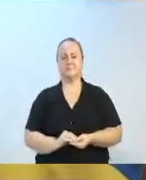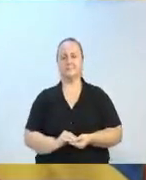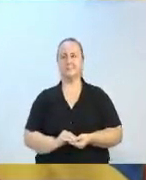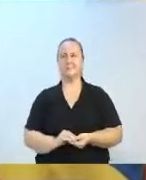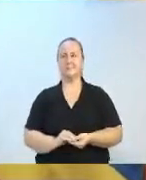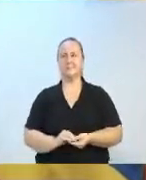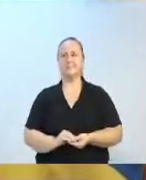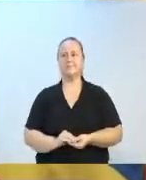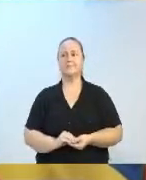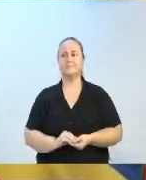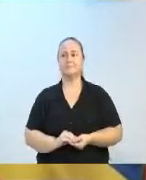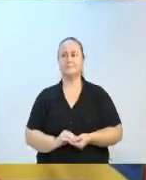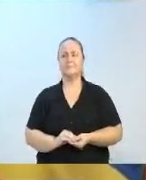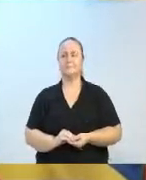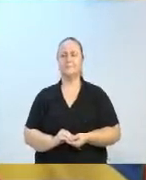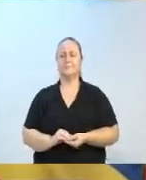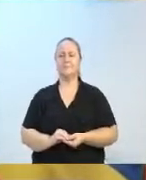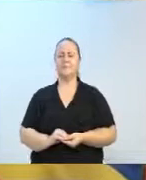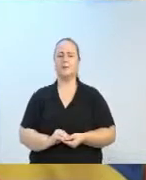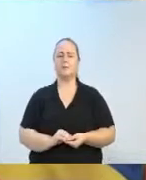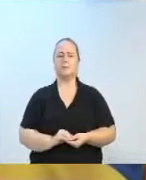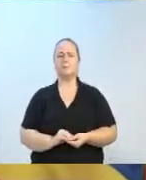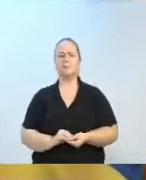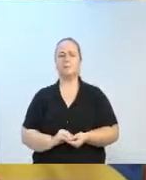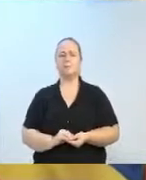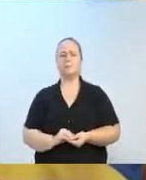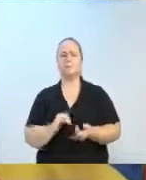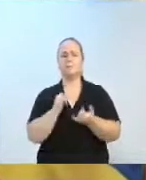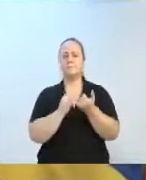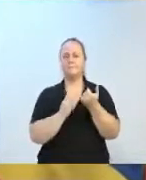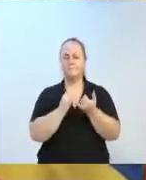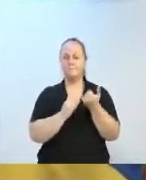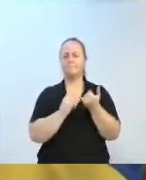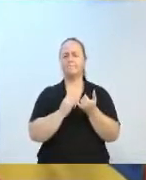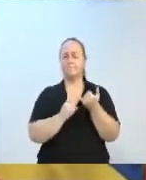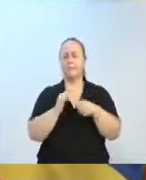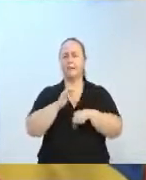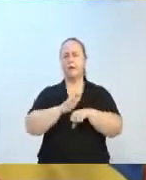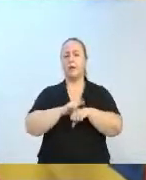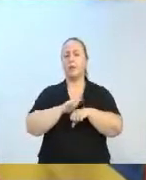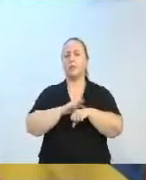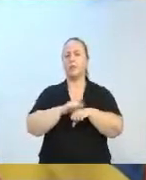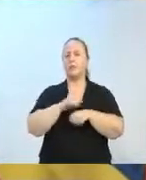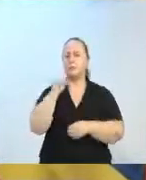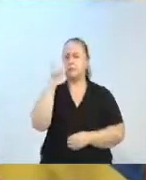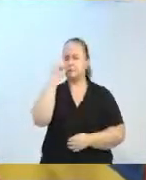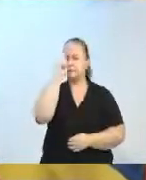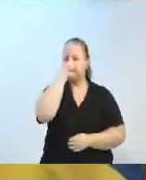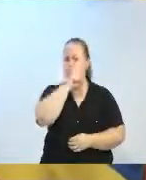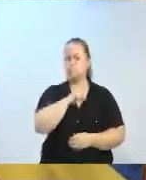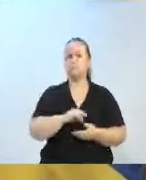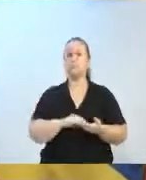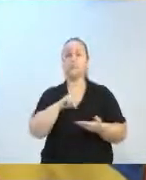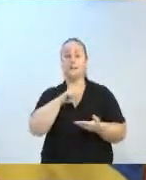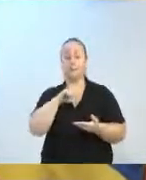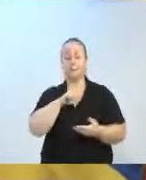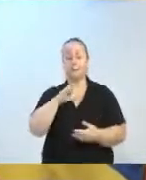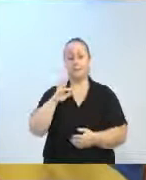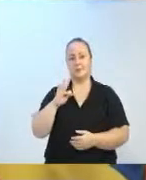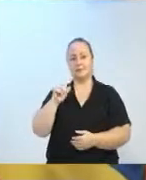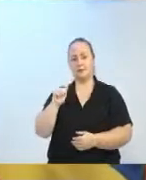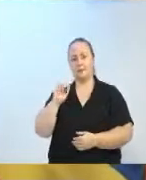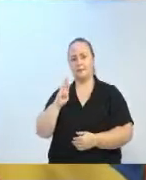Ocorre algo semelhante com doenças raras. Eu não vou me reter à Fabry, mas há várias